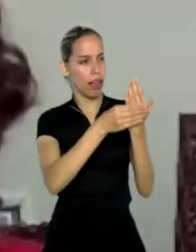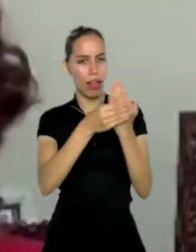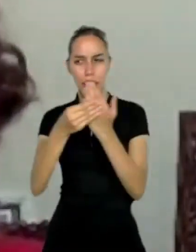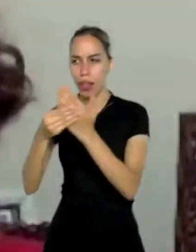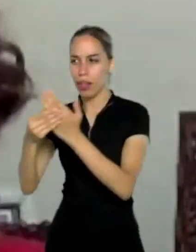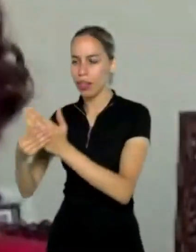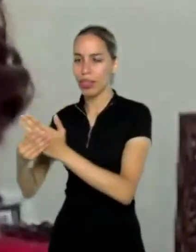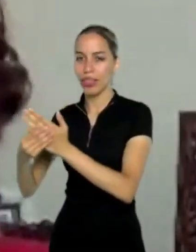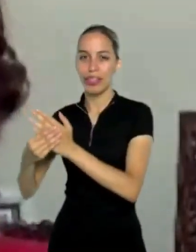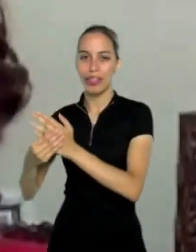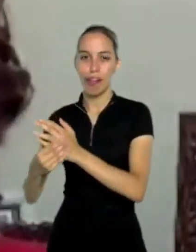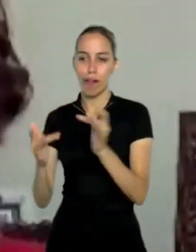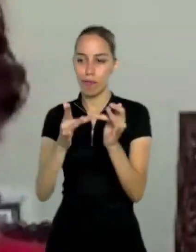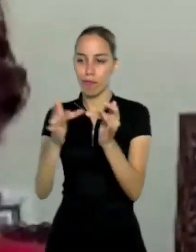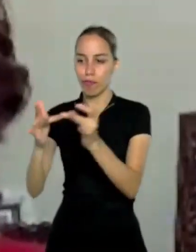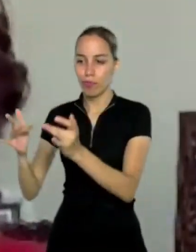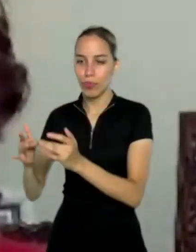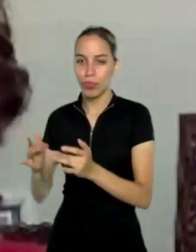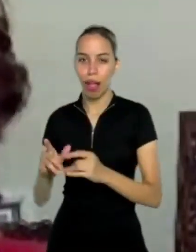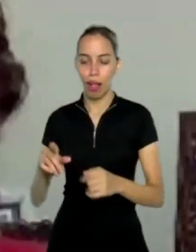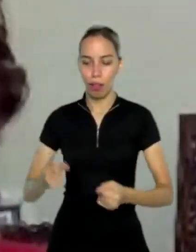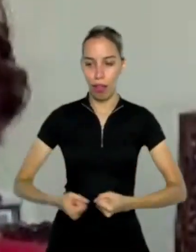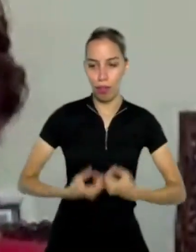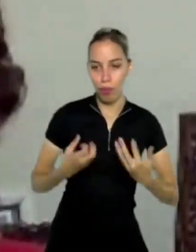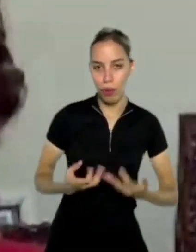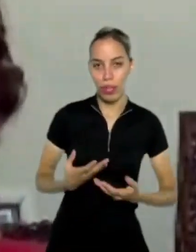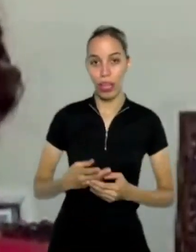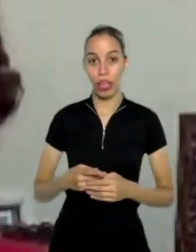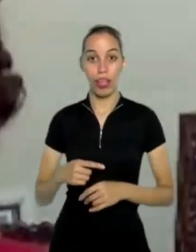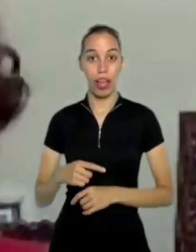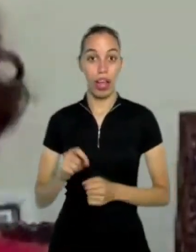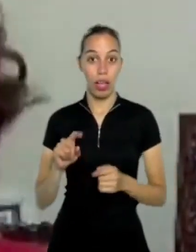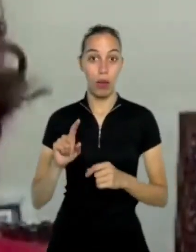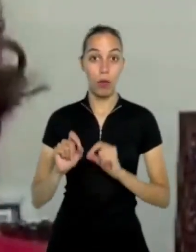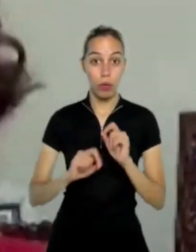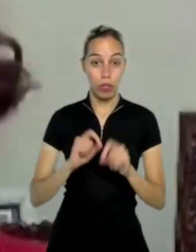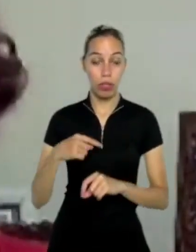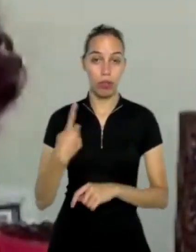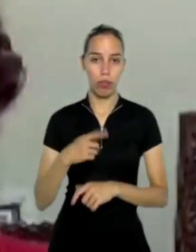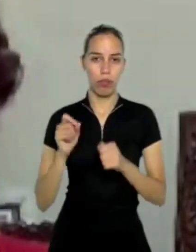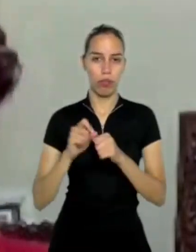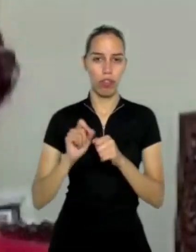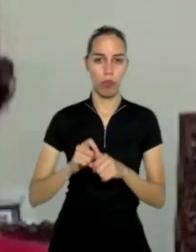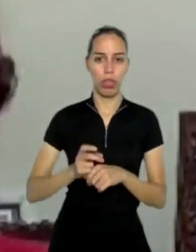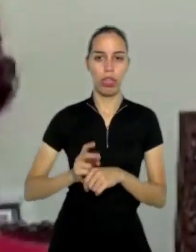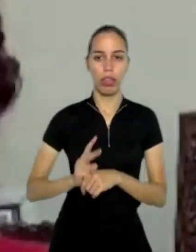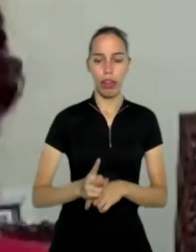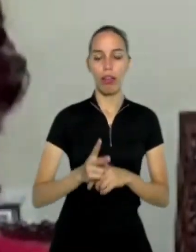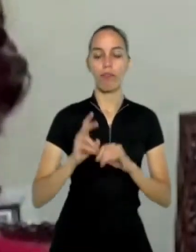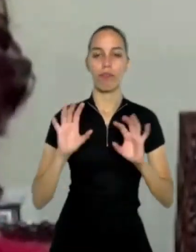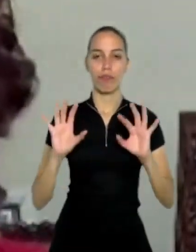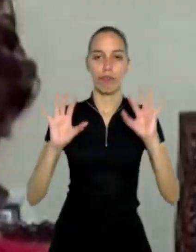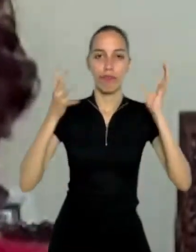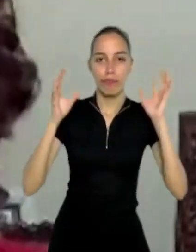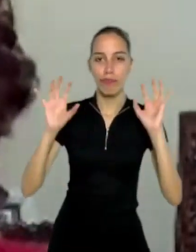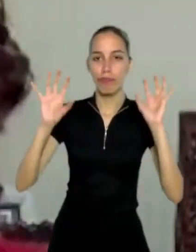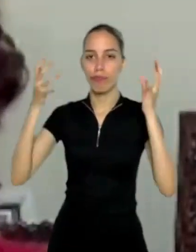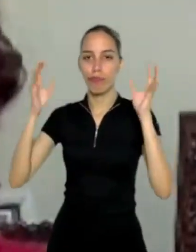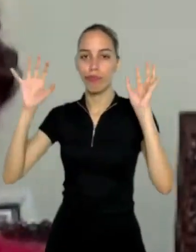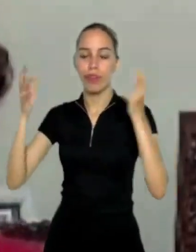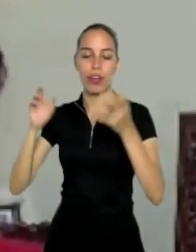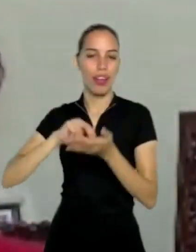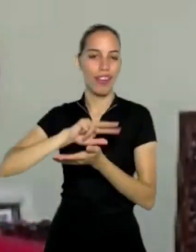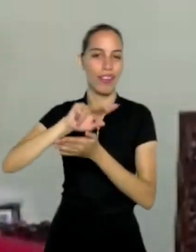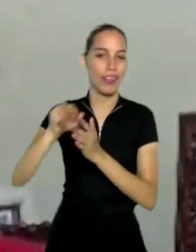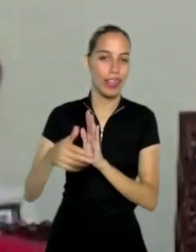poesia. E aí a gente começou a fazer várias vezes esse sarau. E desse sarau surgiu a ideia de